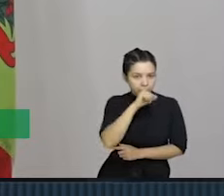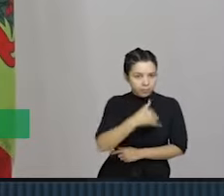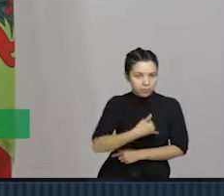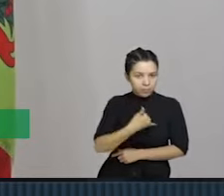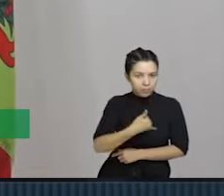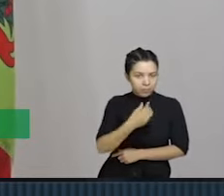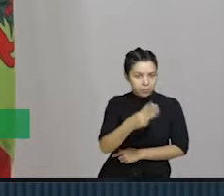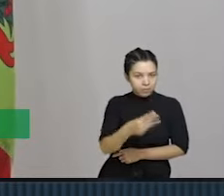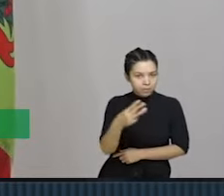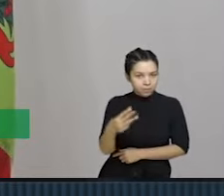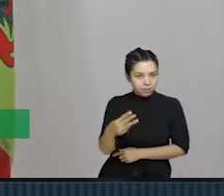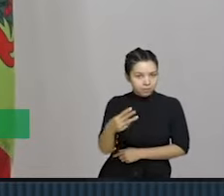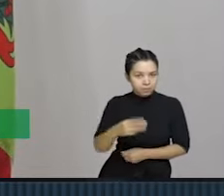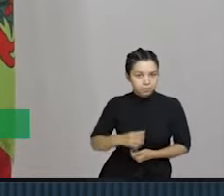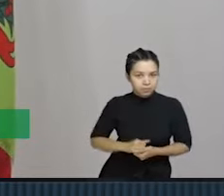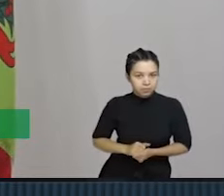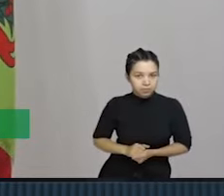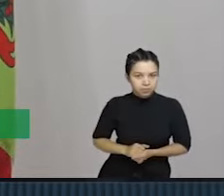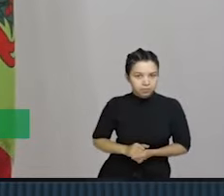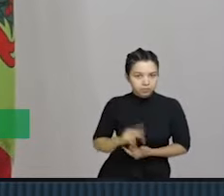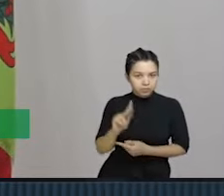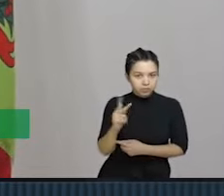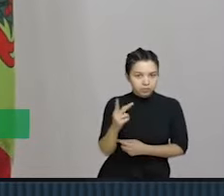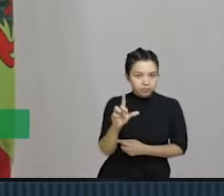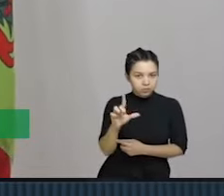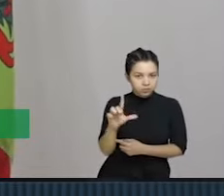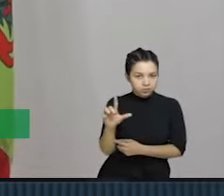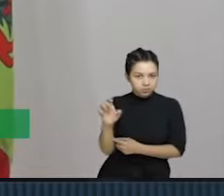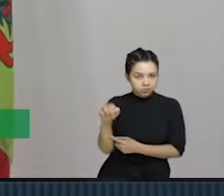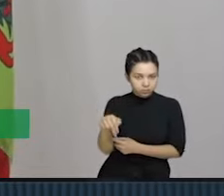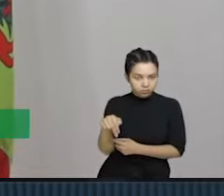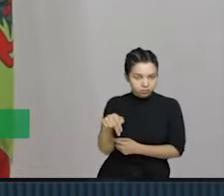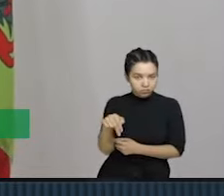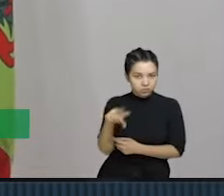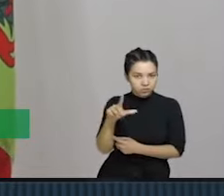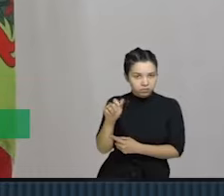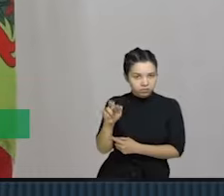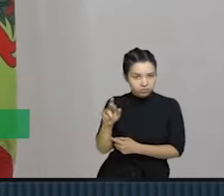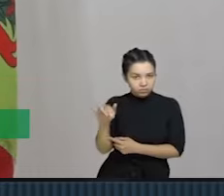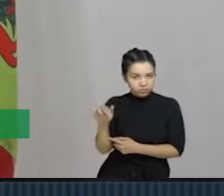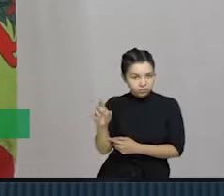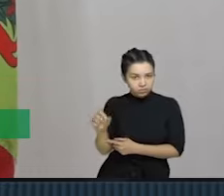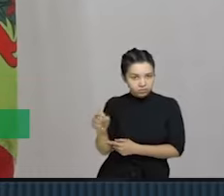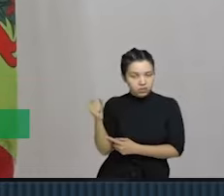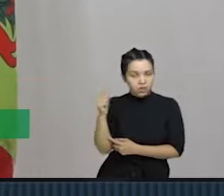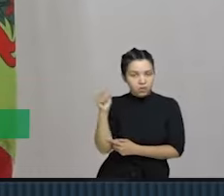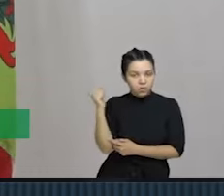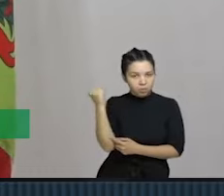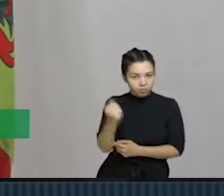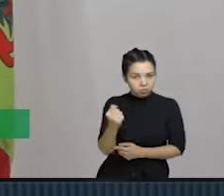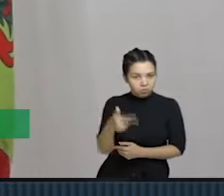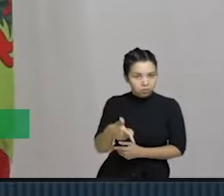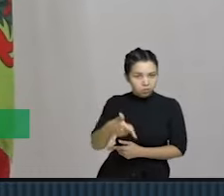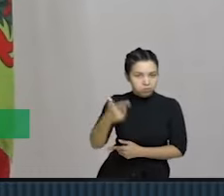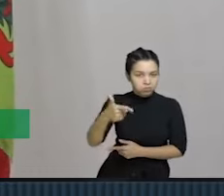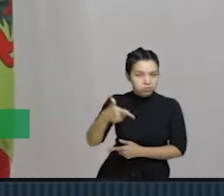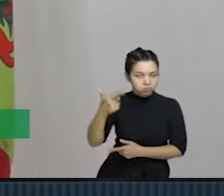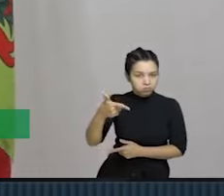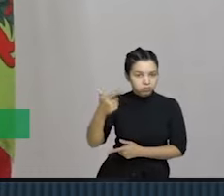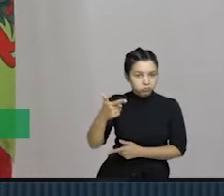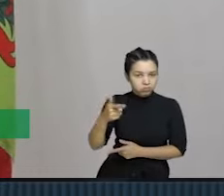anos, que é a Ellen Larissa de Lima, que foi brutalmente assassinada com tiros